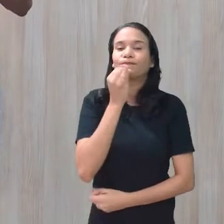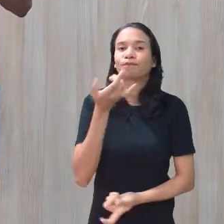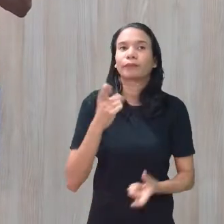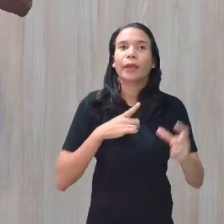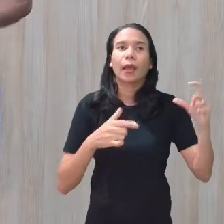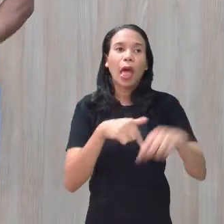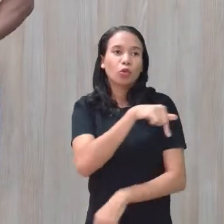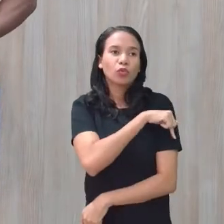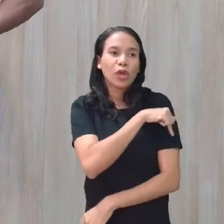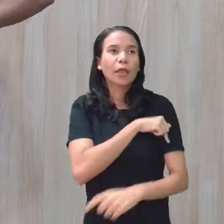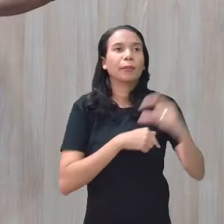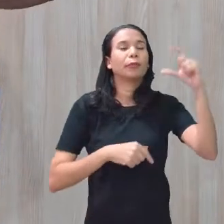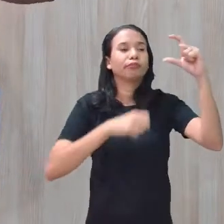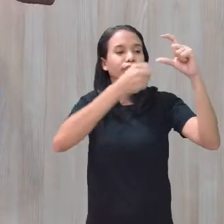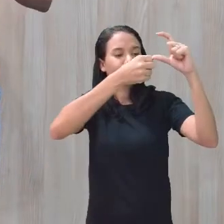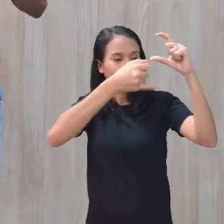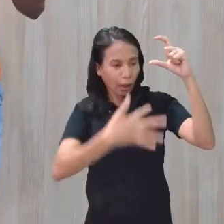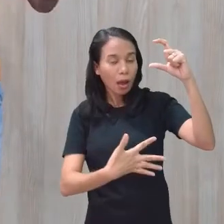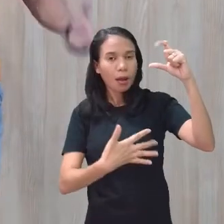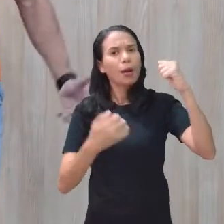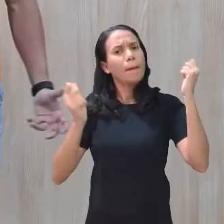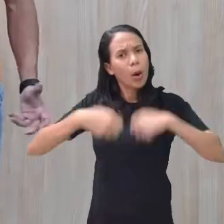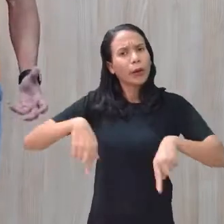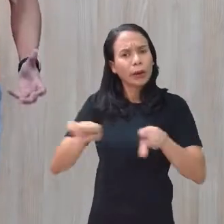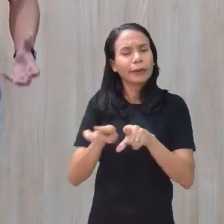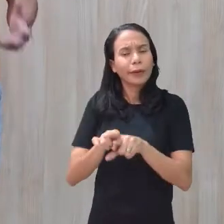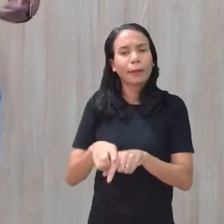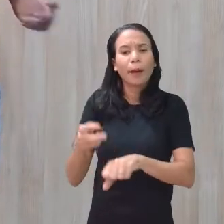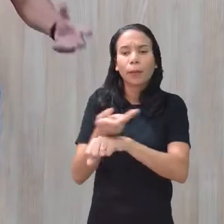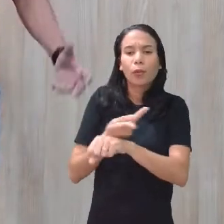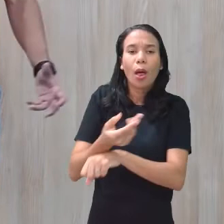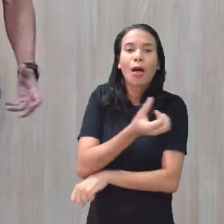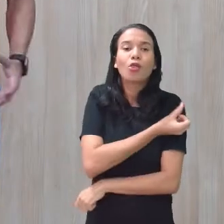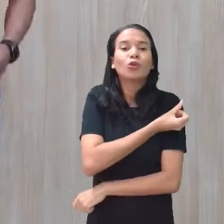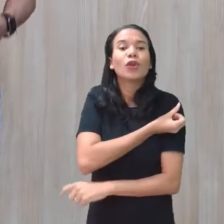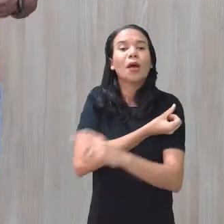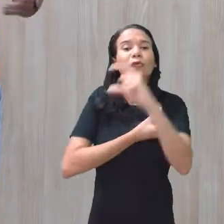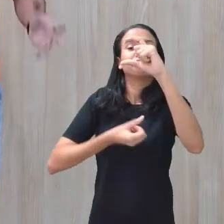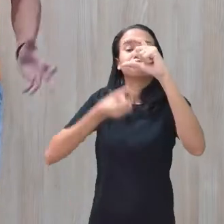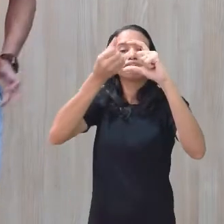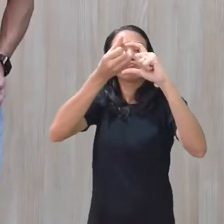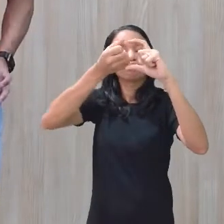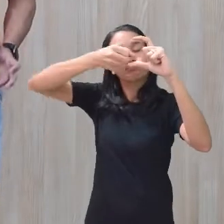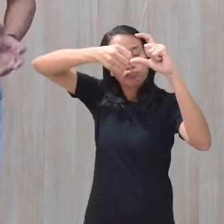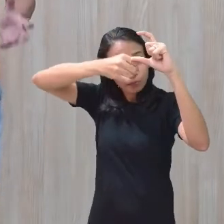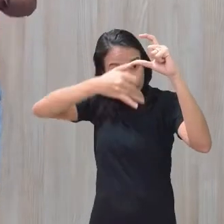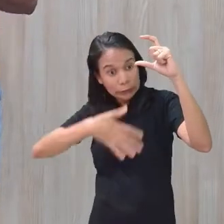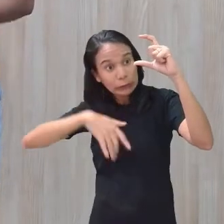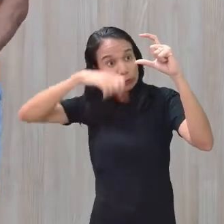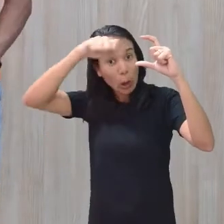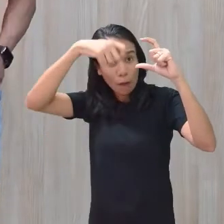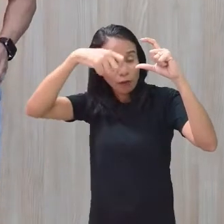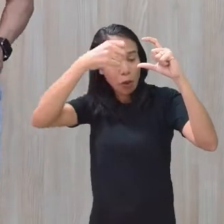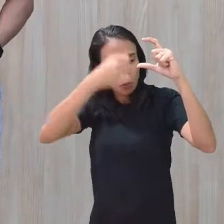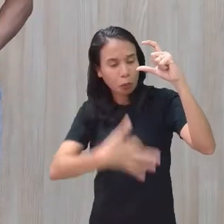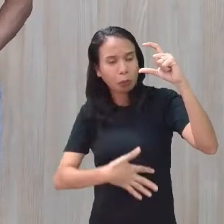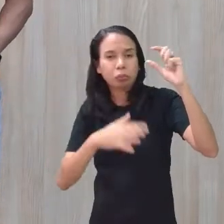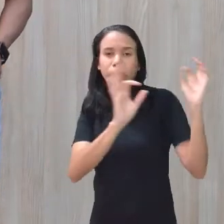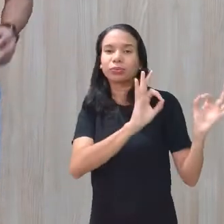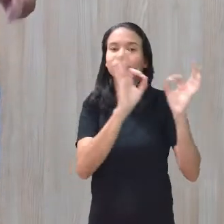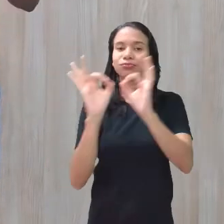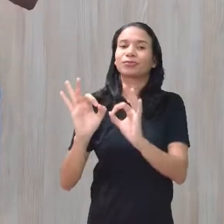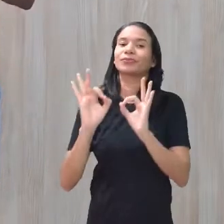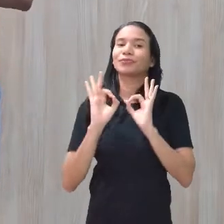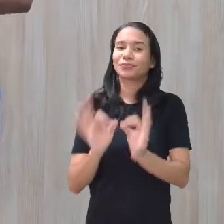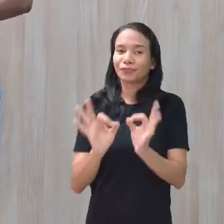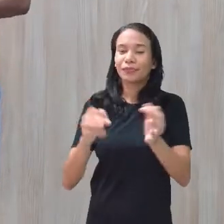lá do 7º ano, você pode voltar também para a playlist do 6º ano e acompanhar também essas aulas, tá